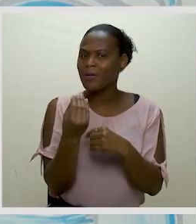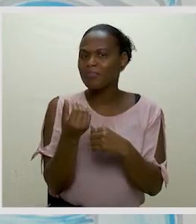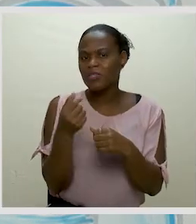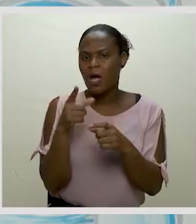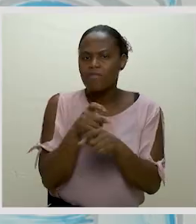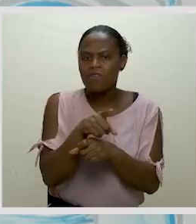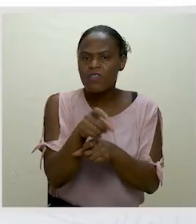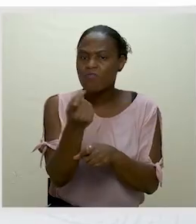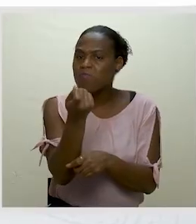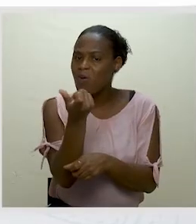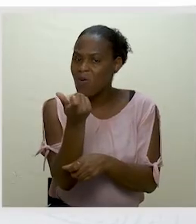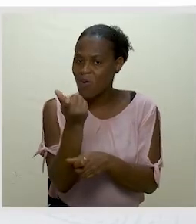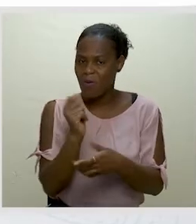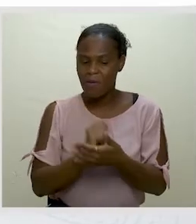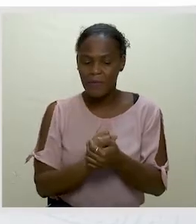poucas pragas.